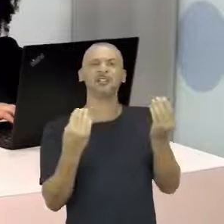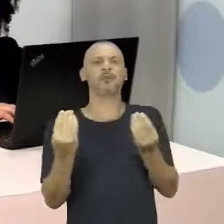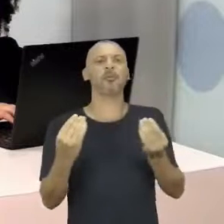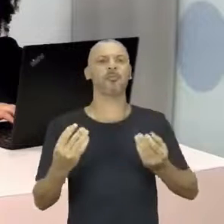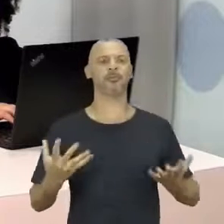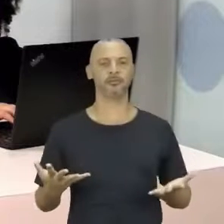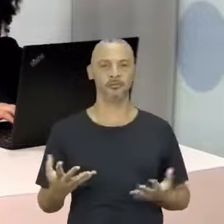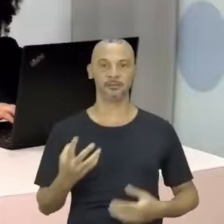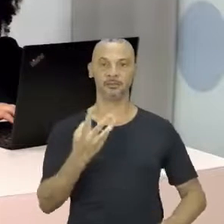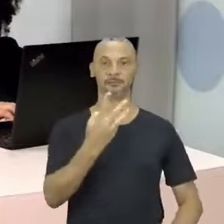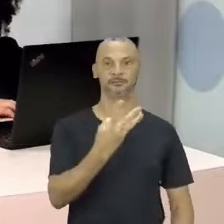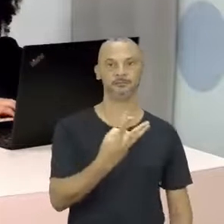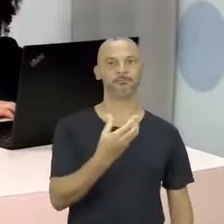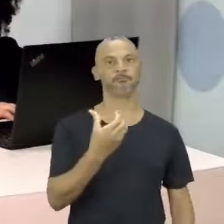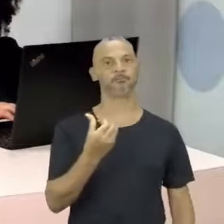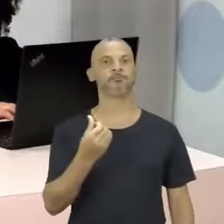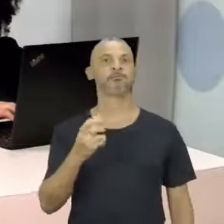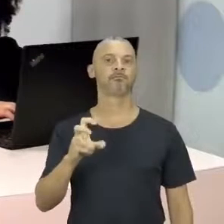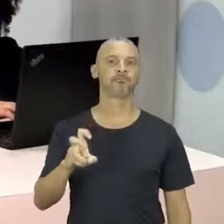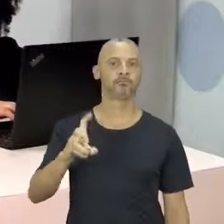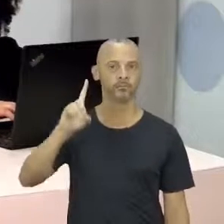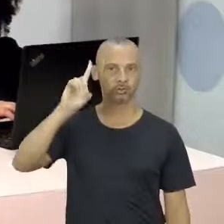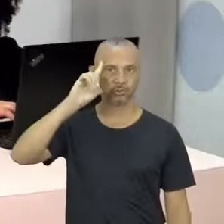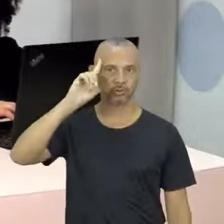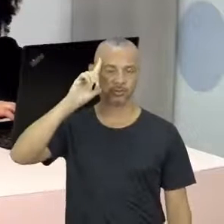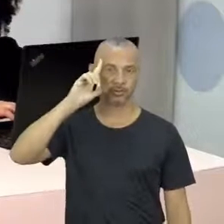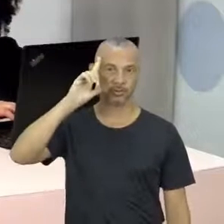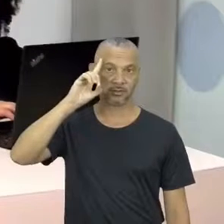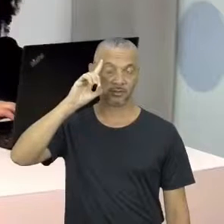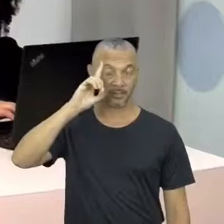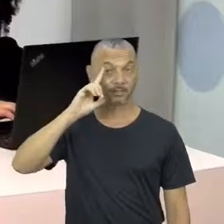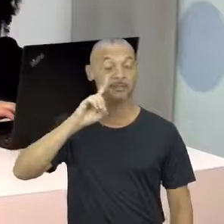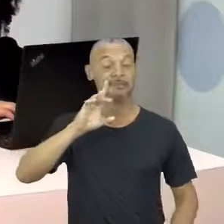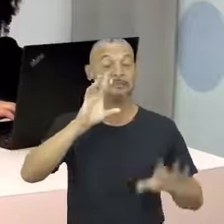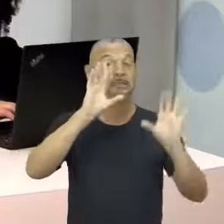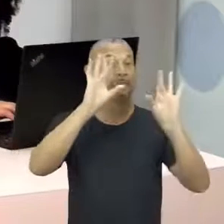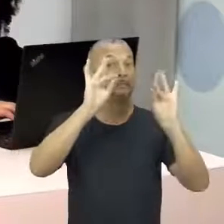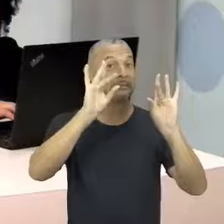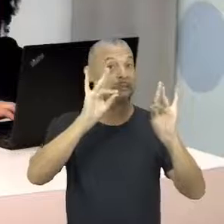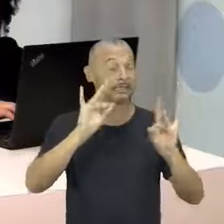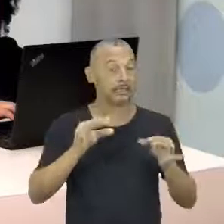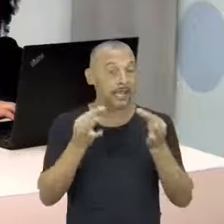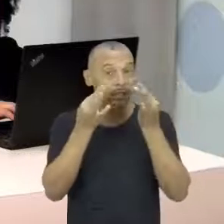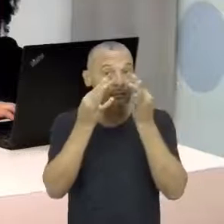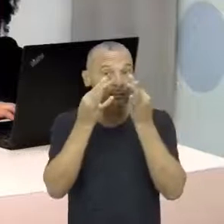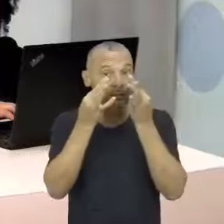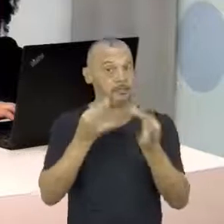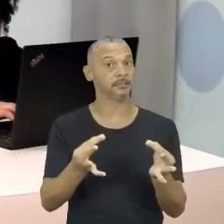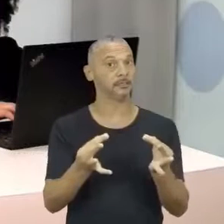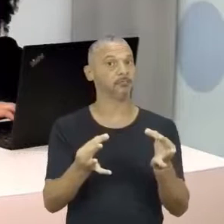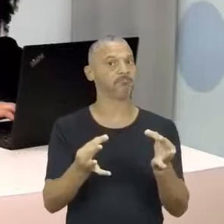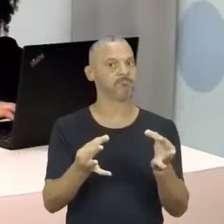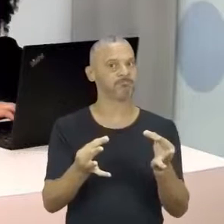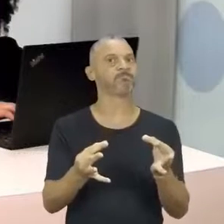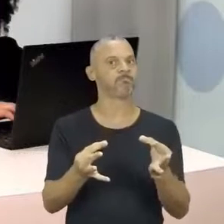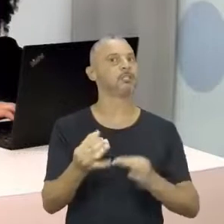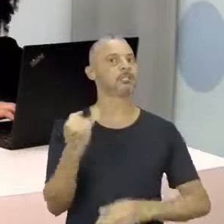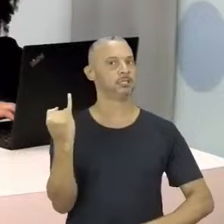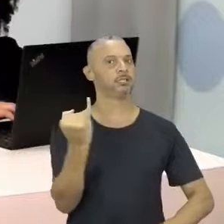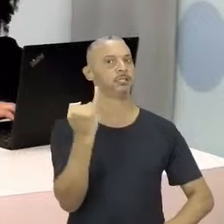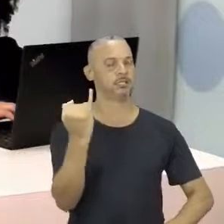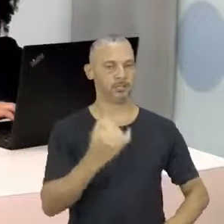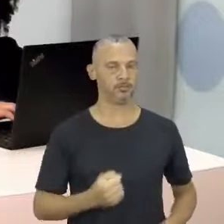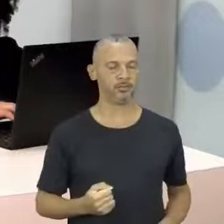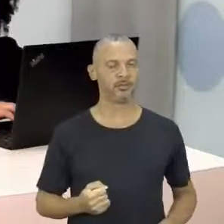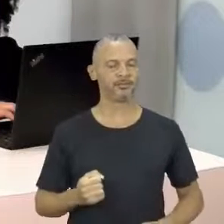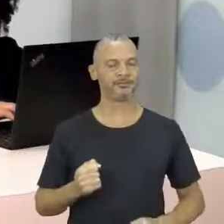magistério? 365 dias. Então, são detalhes que você precisa prestar atenção no momento da inscrição. Tá? A gente vai mandar